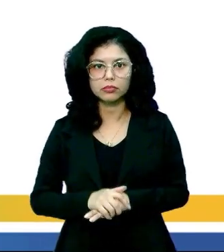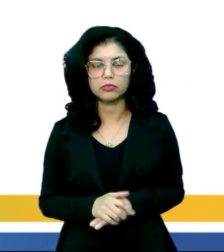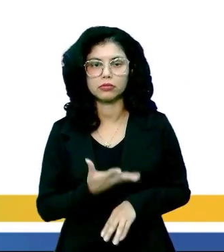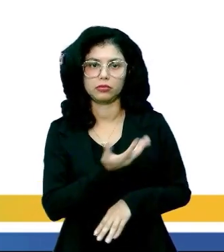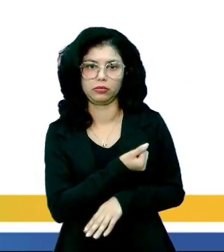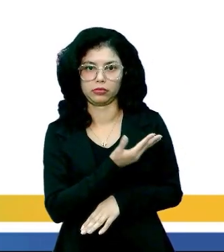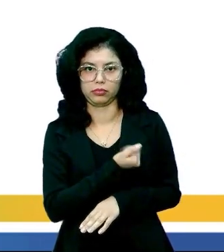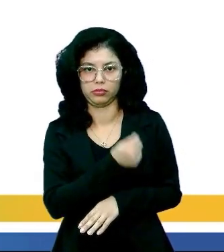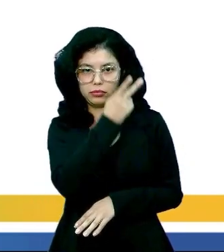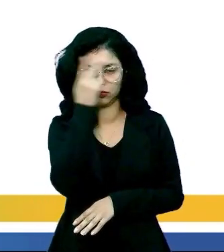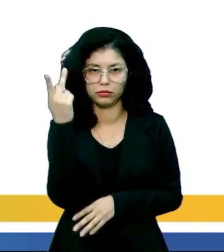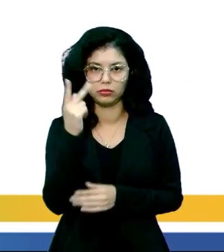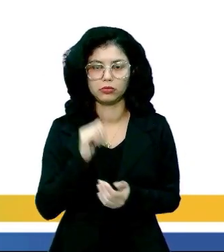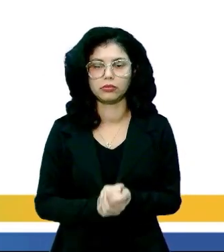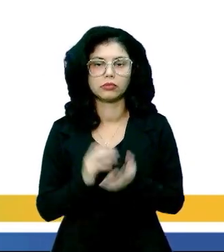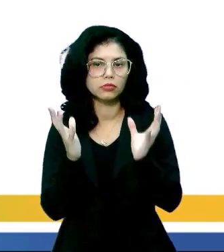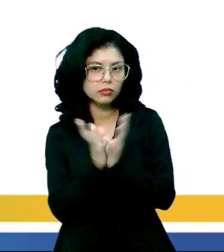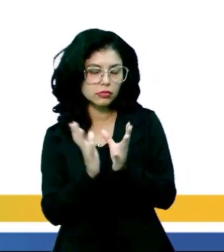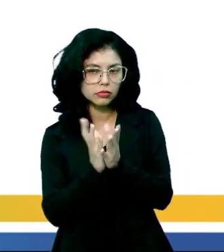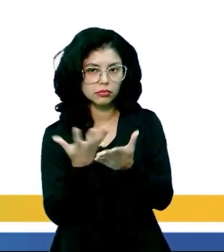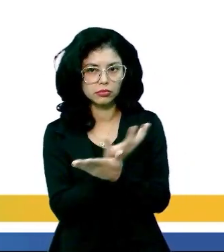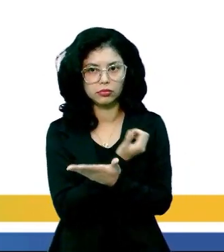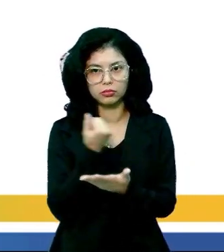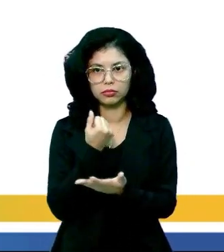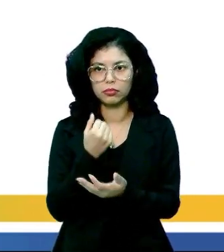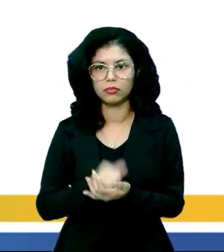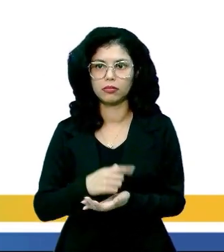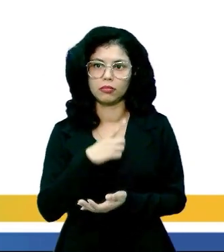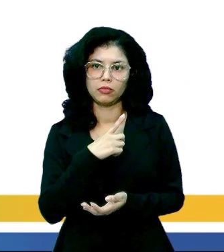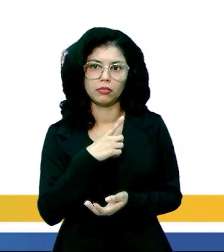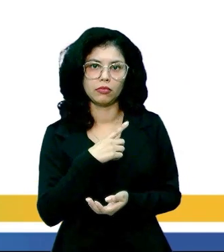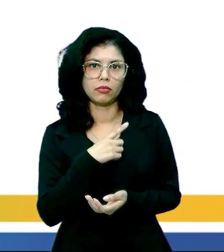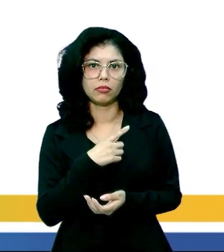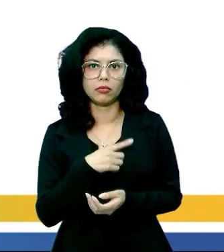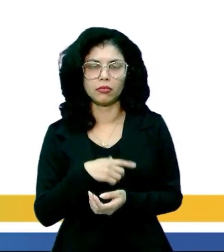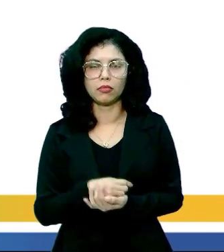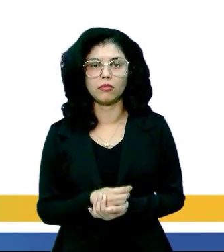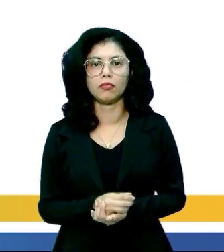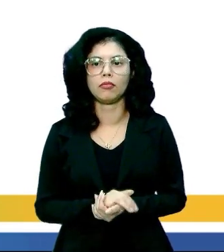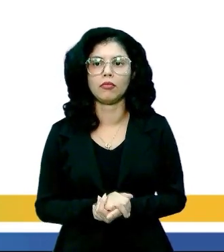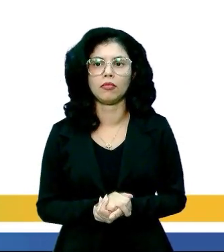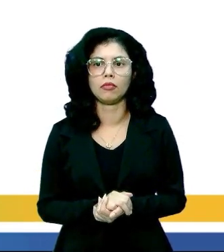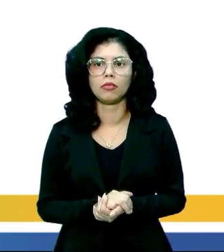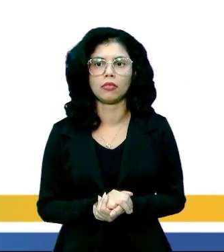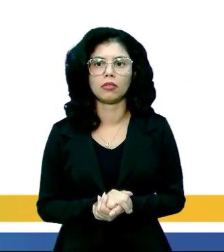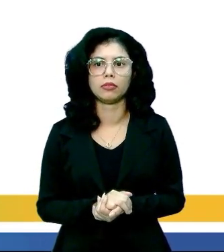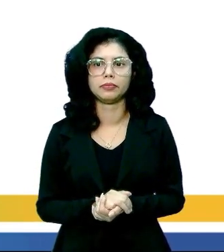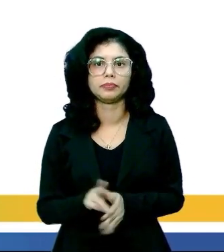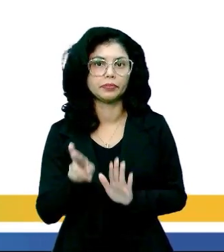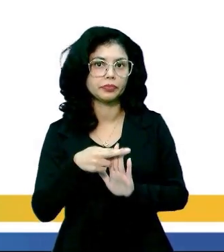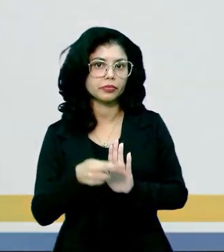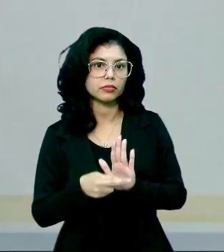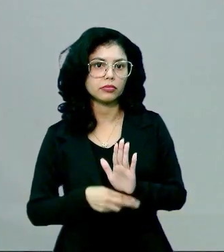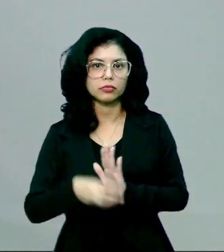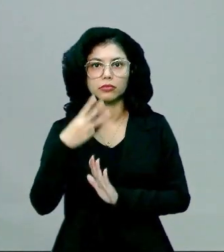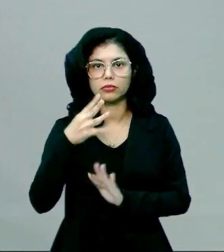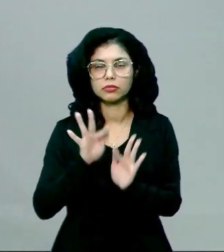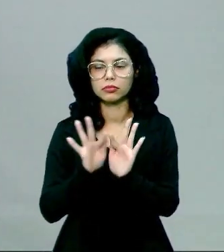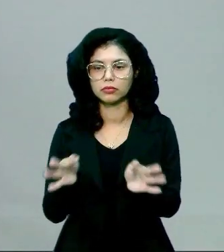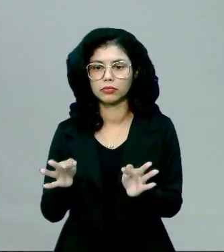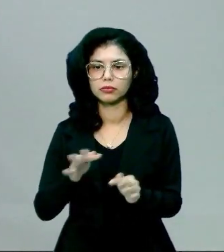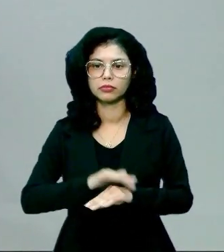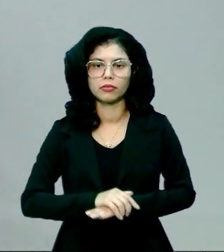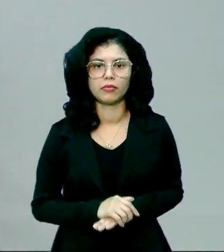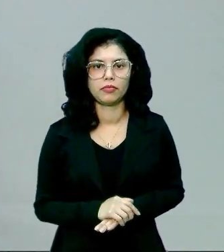Sendo X o número de pessoas a serem retiradas do grupo, temos uma regra de 3 simples. Então,